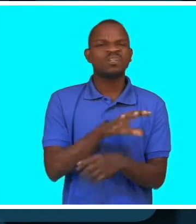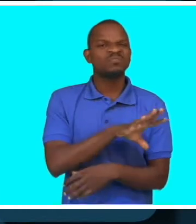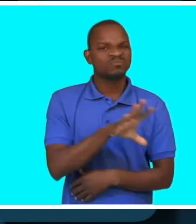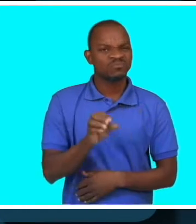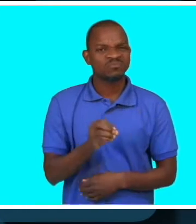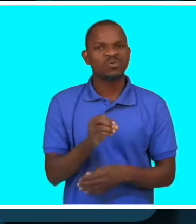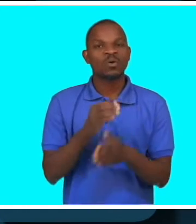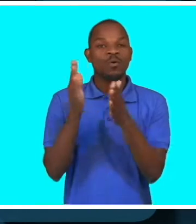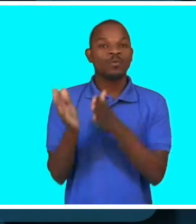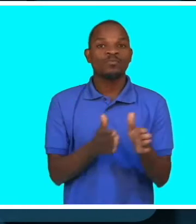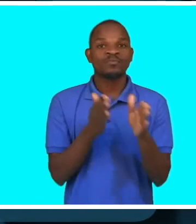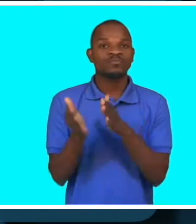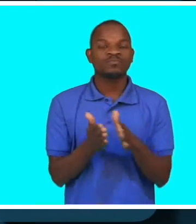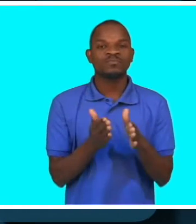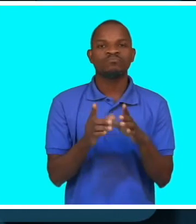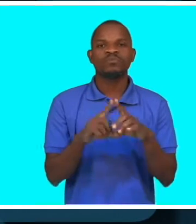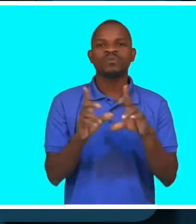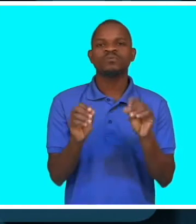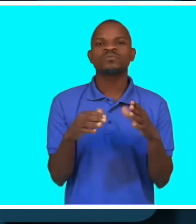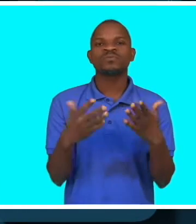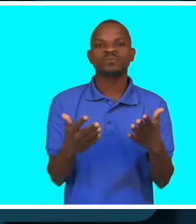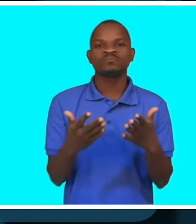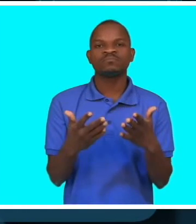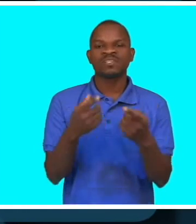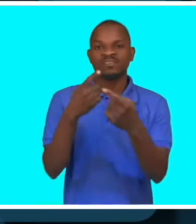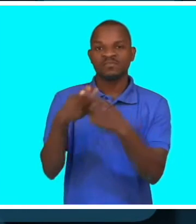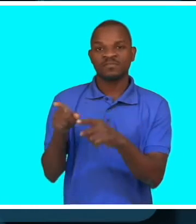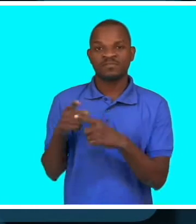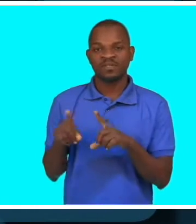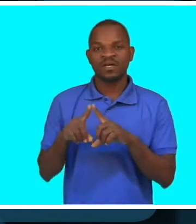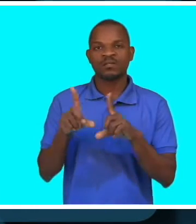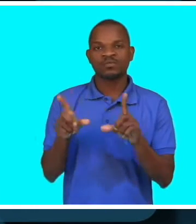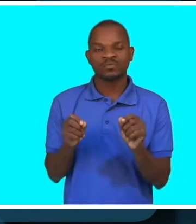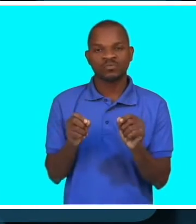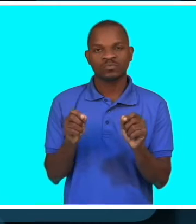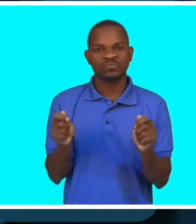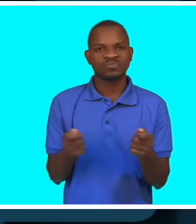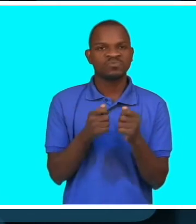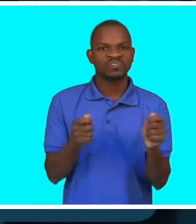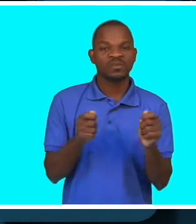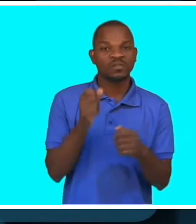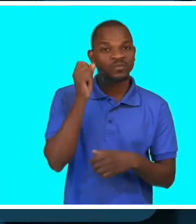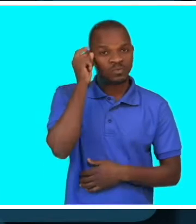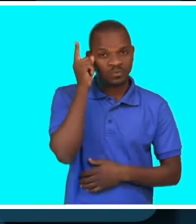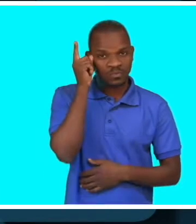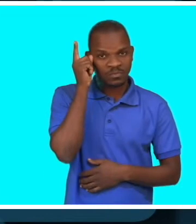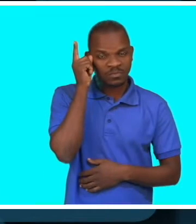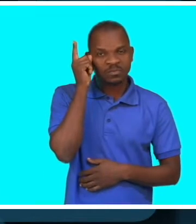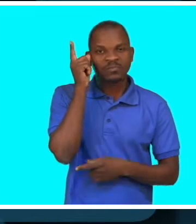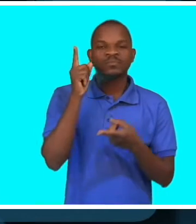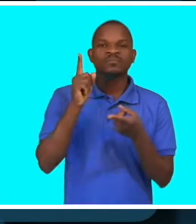tudo, organizando todo tipo de eventos no que diz